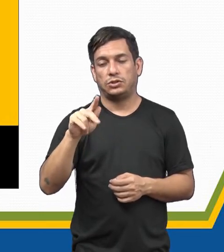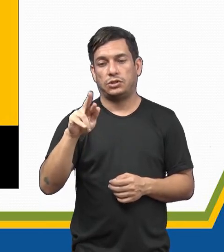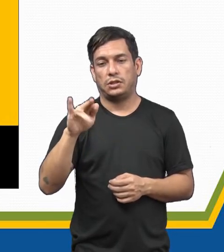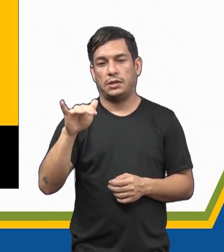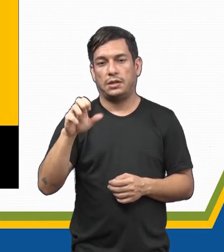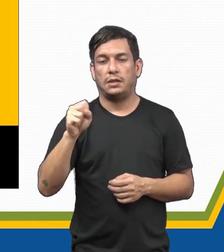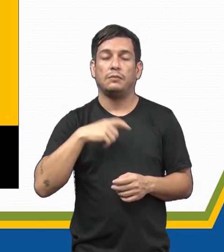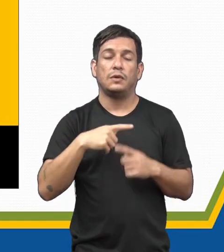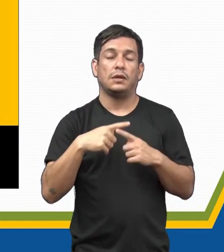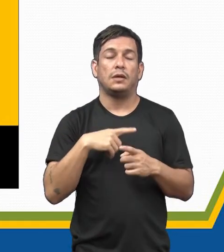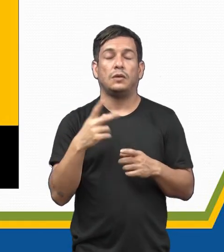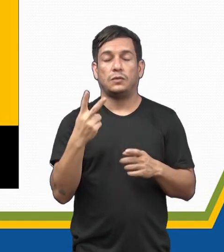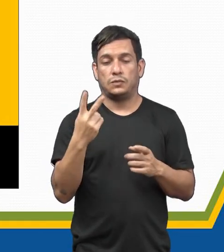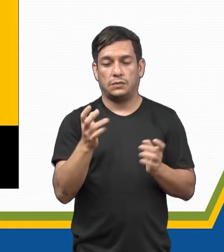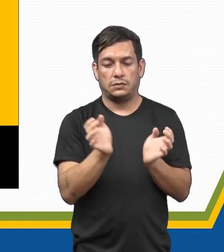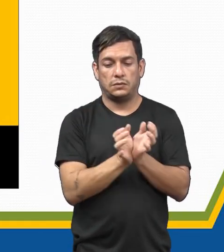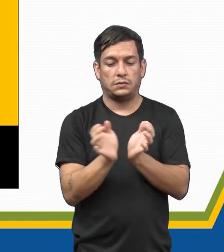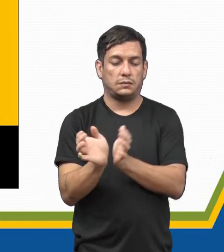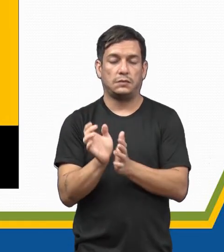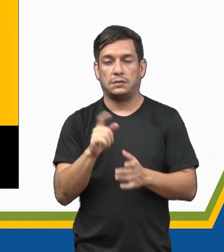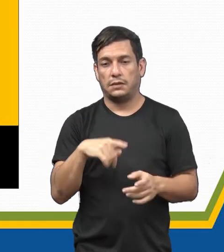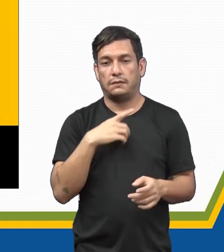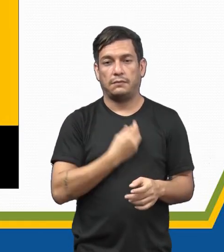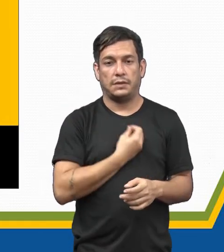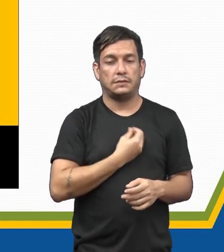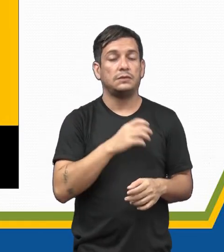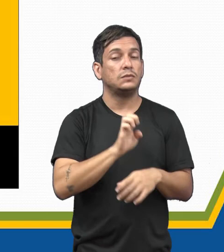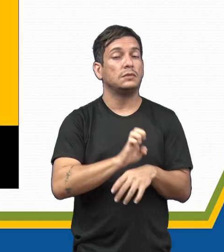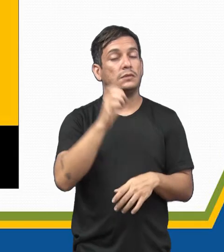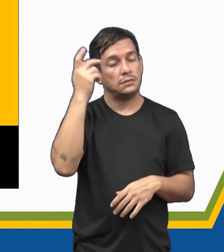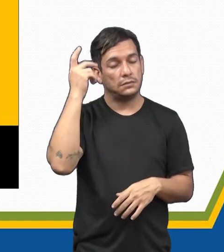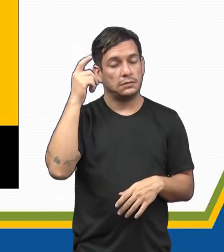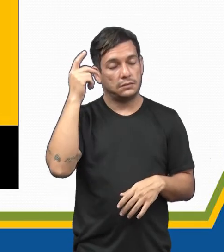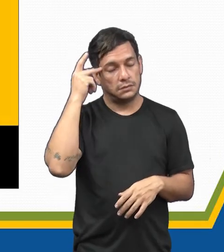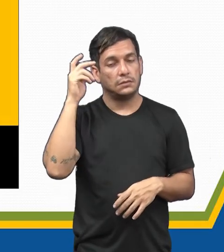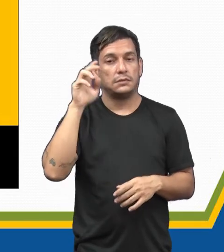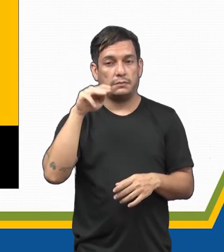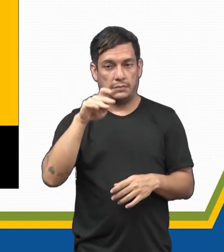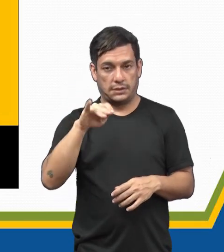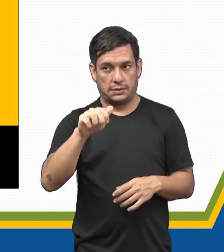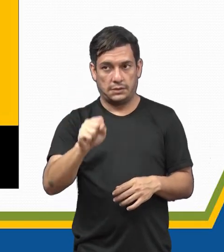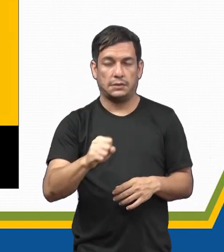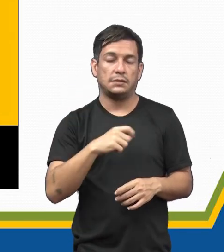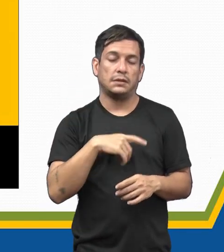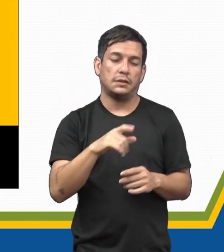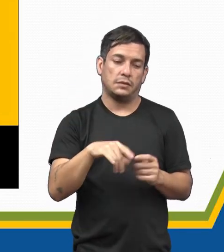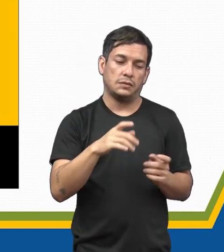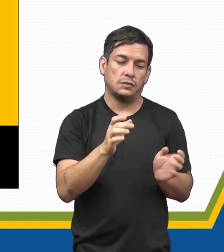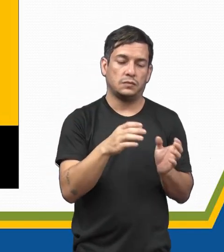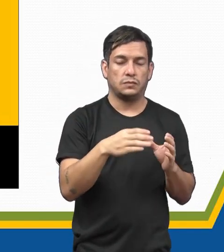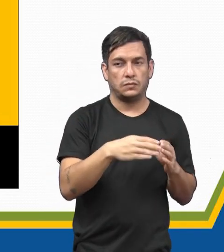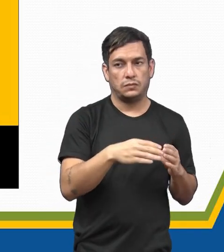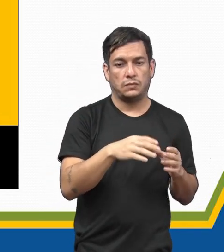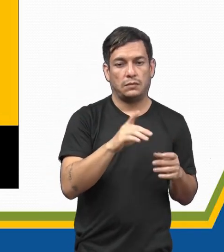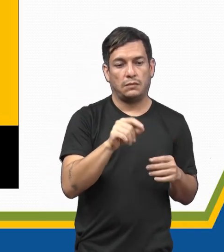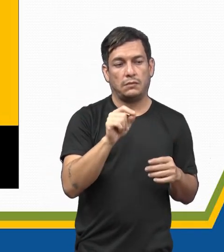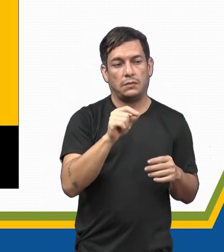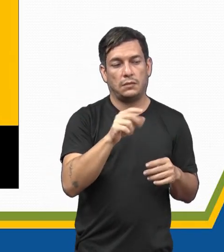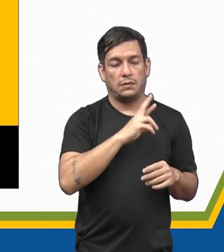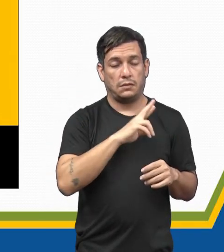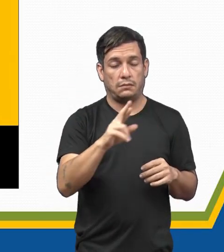colégios eleitorais estavam nesses dois estados. Então, eles revezavam. Num determinado momento, era eleito